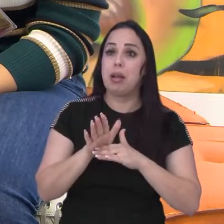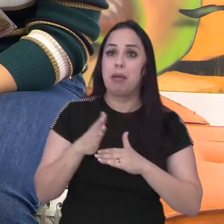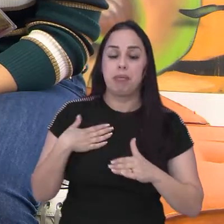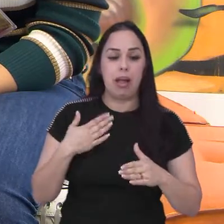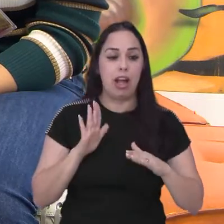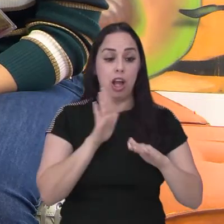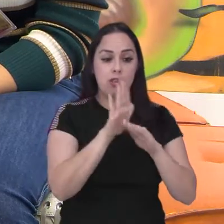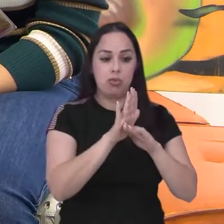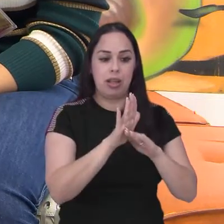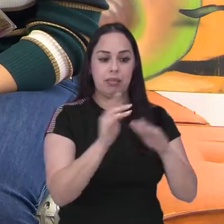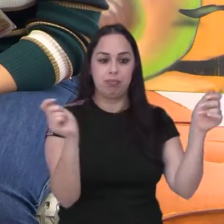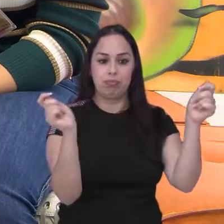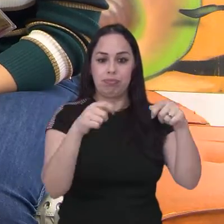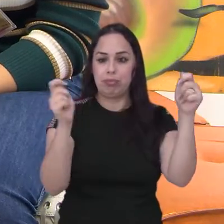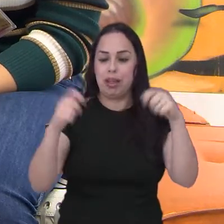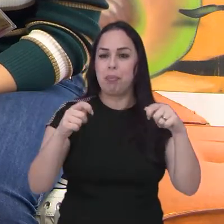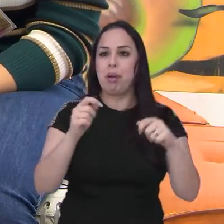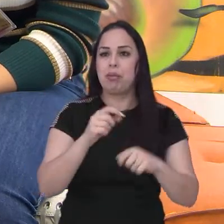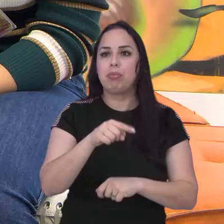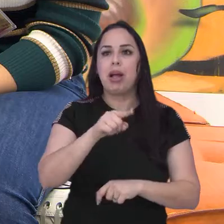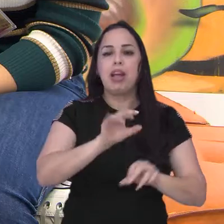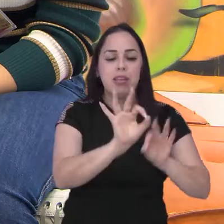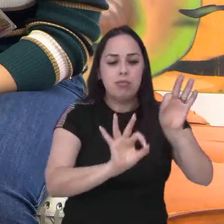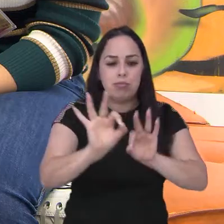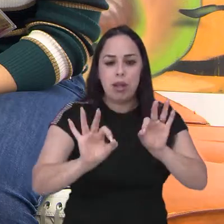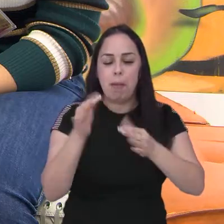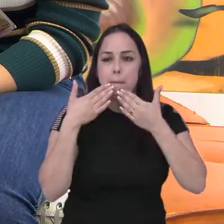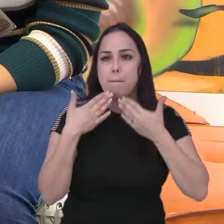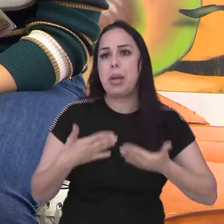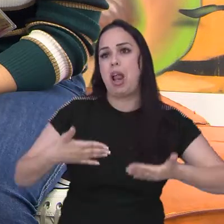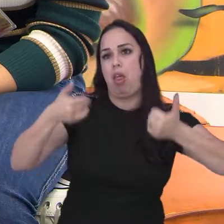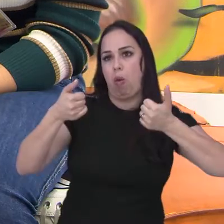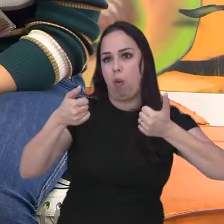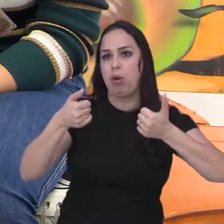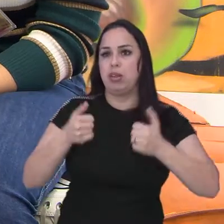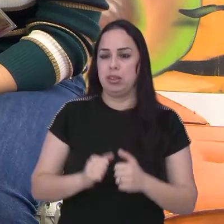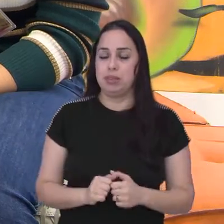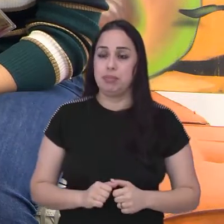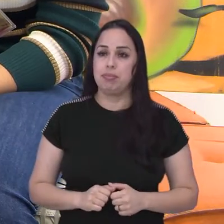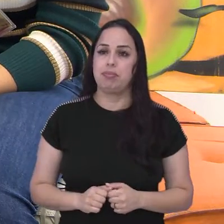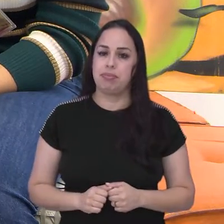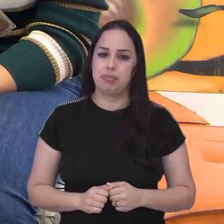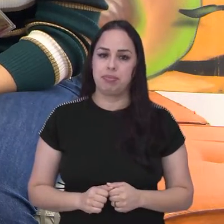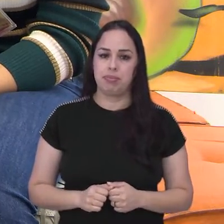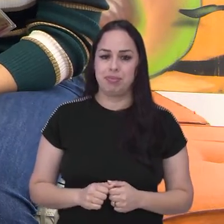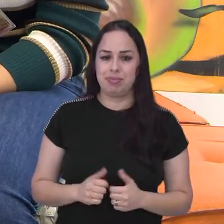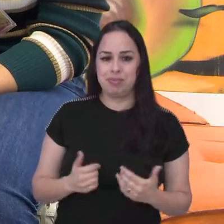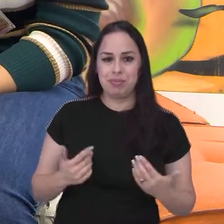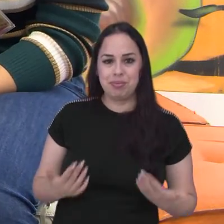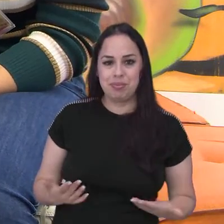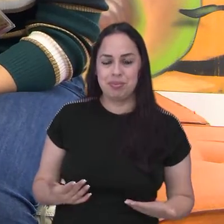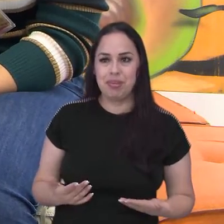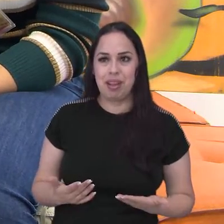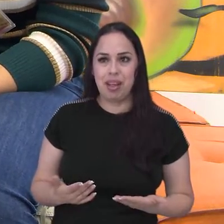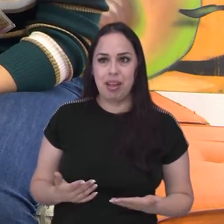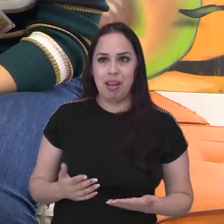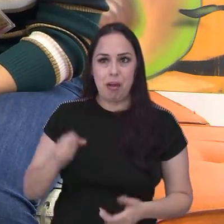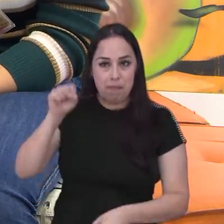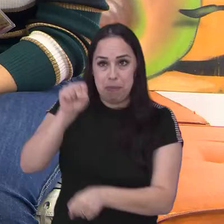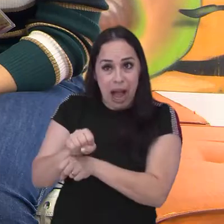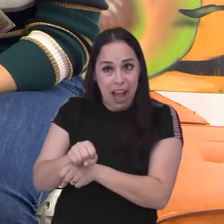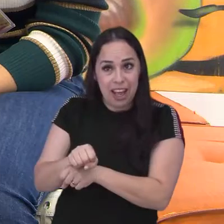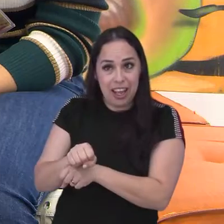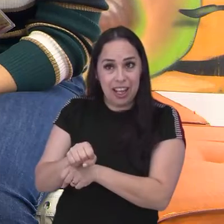meninos, né? Principalmente a capacitar eles para eles impactar melhor na sua organização, no seu território. Então,